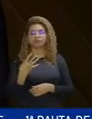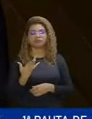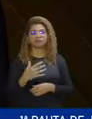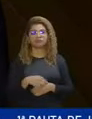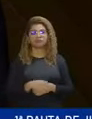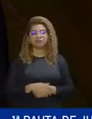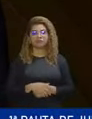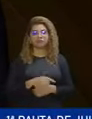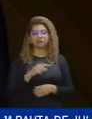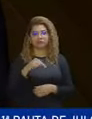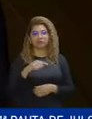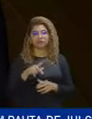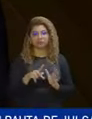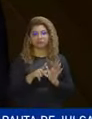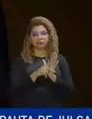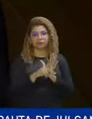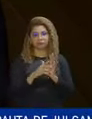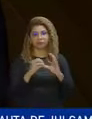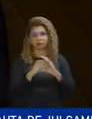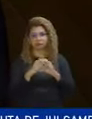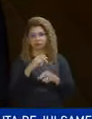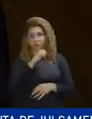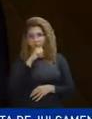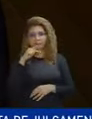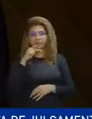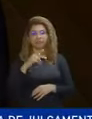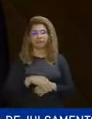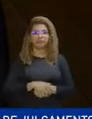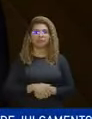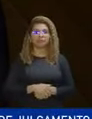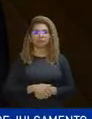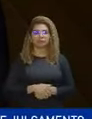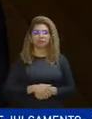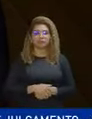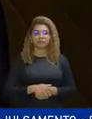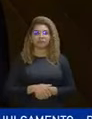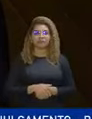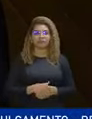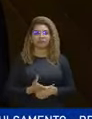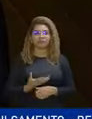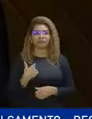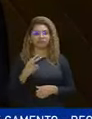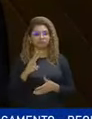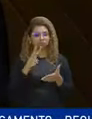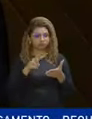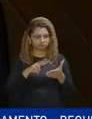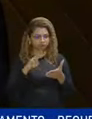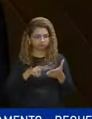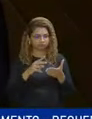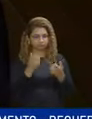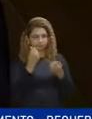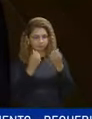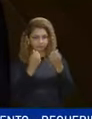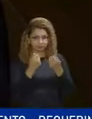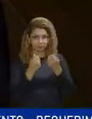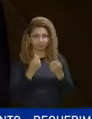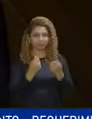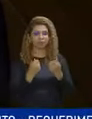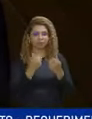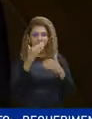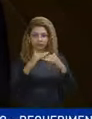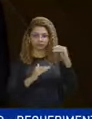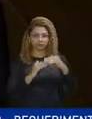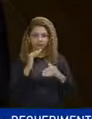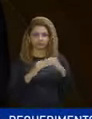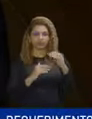TREAP número 4969-2015. Submetido feito à análise técnica, o núcleo de análise de contas